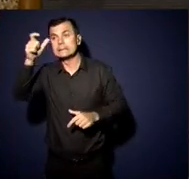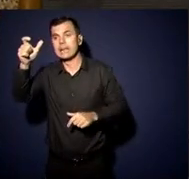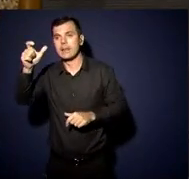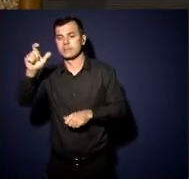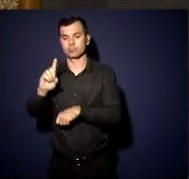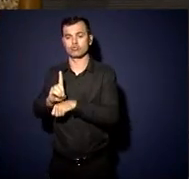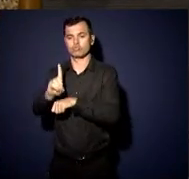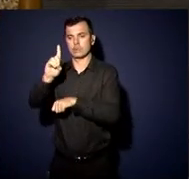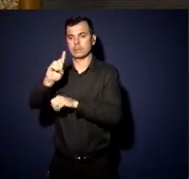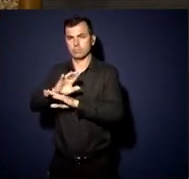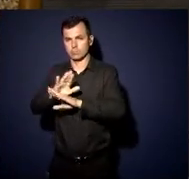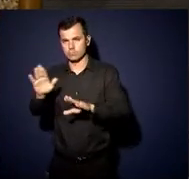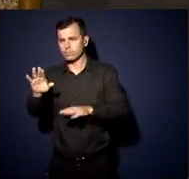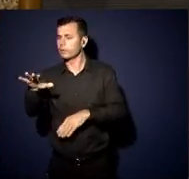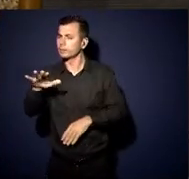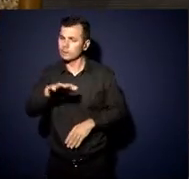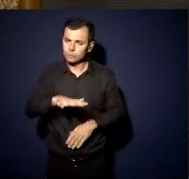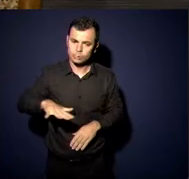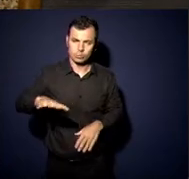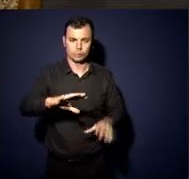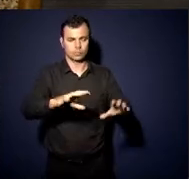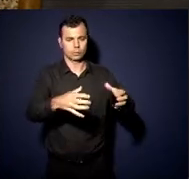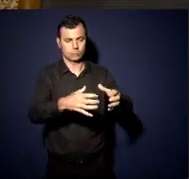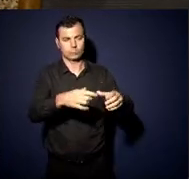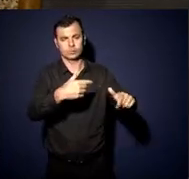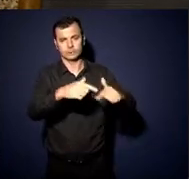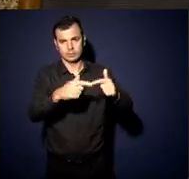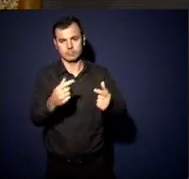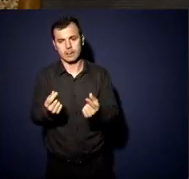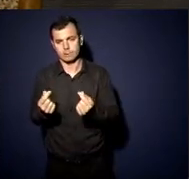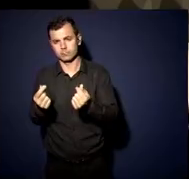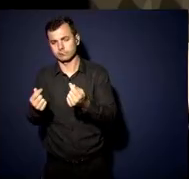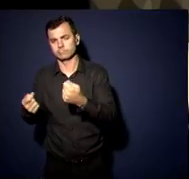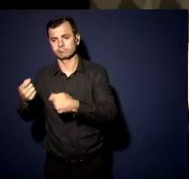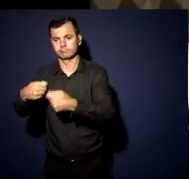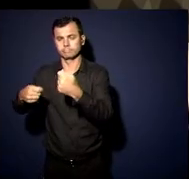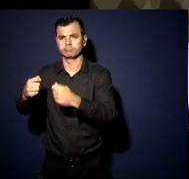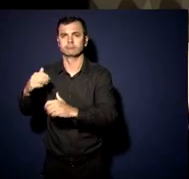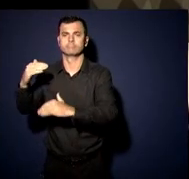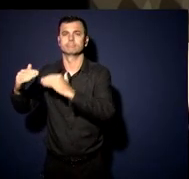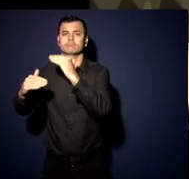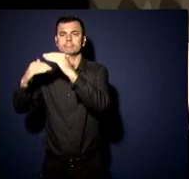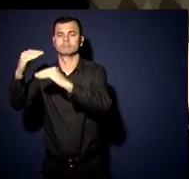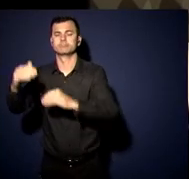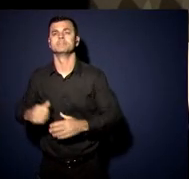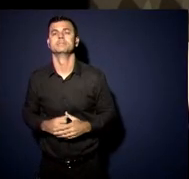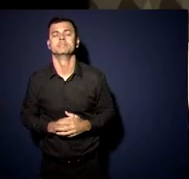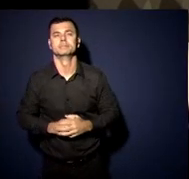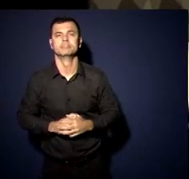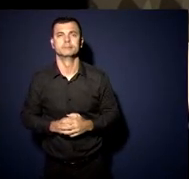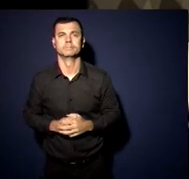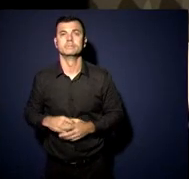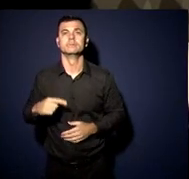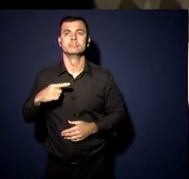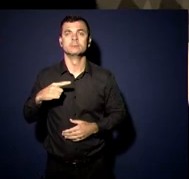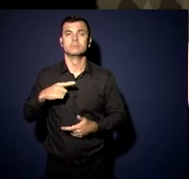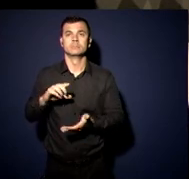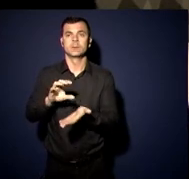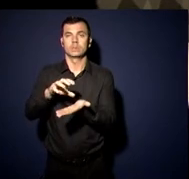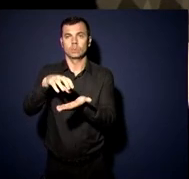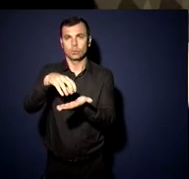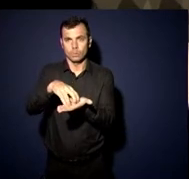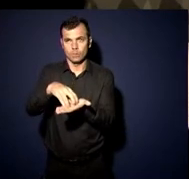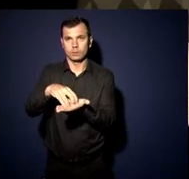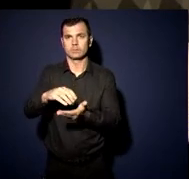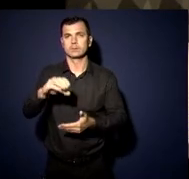é o interesse da casa como um todo do próprio desenvolvimento do mercado de capitais que é do Mercado de Capitais como todas a gente tem um órgão como a